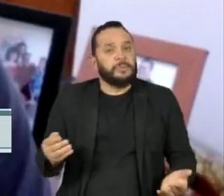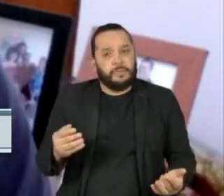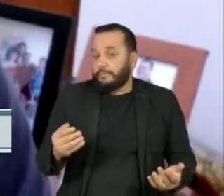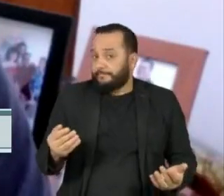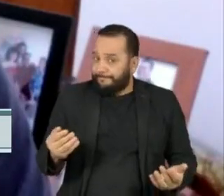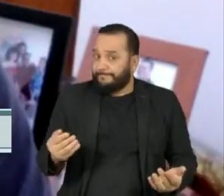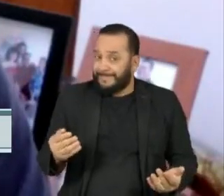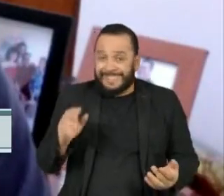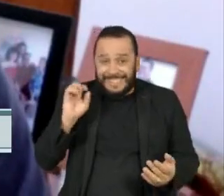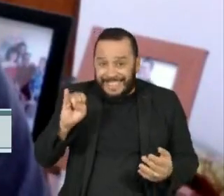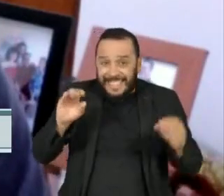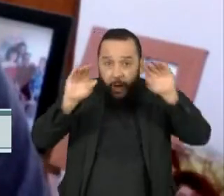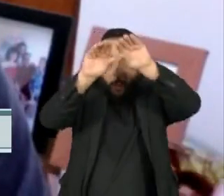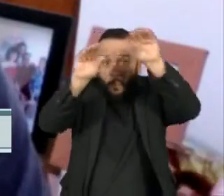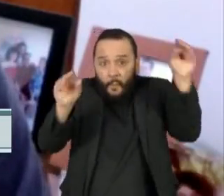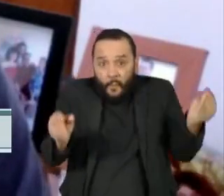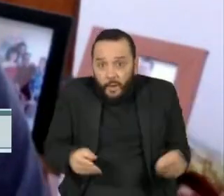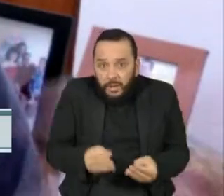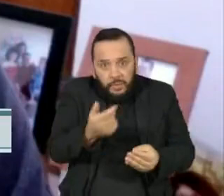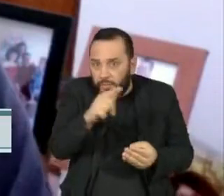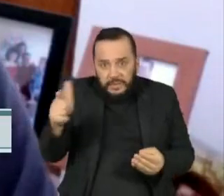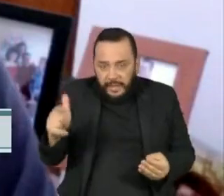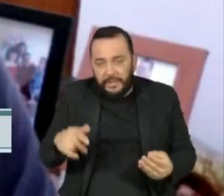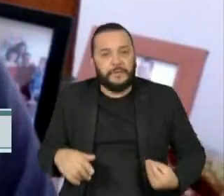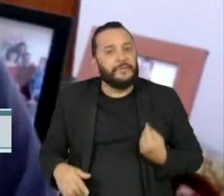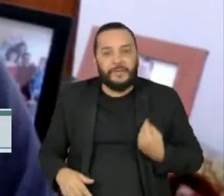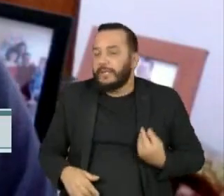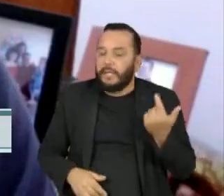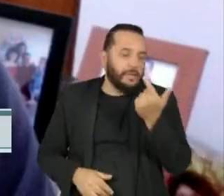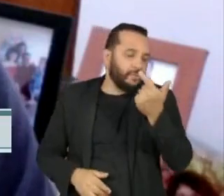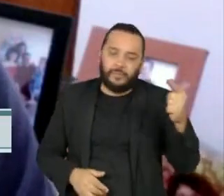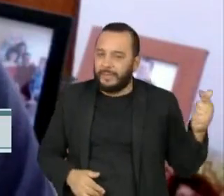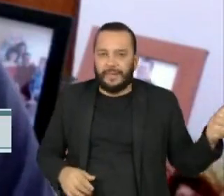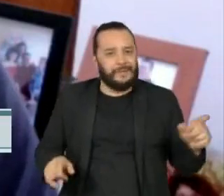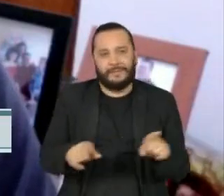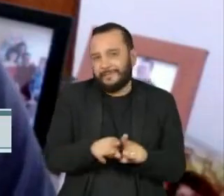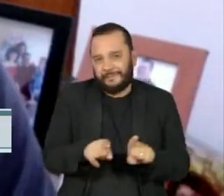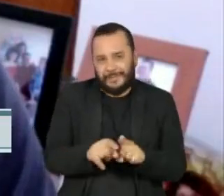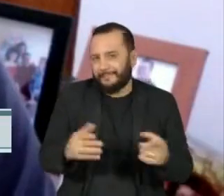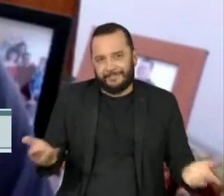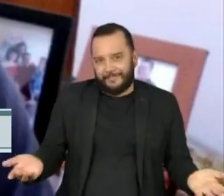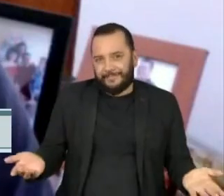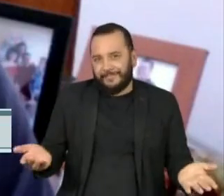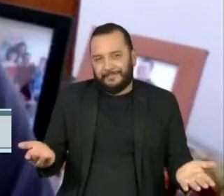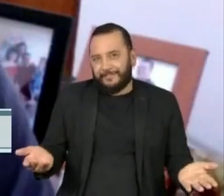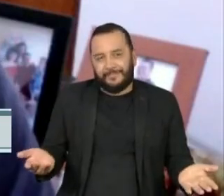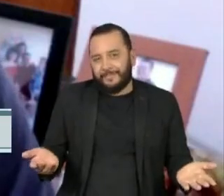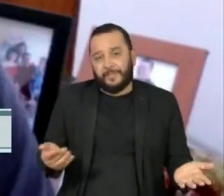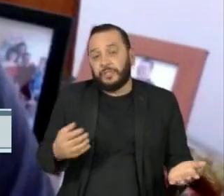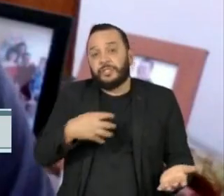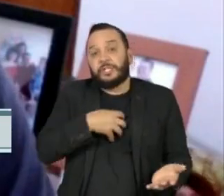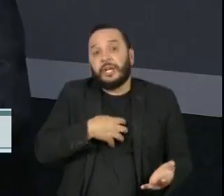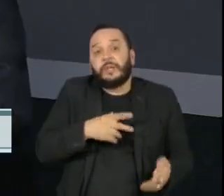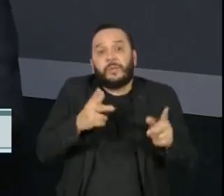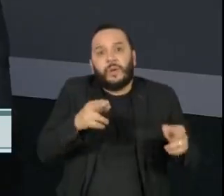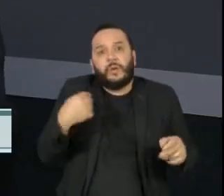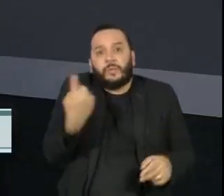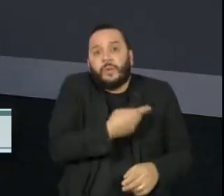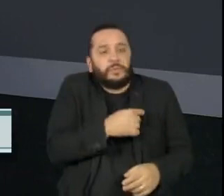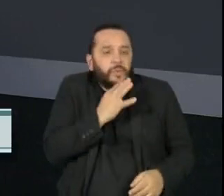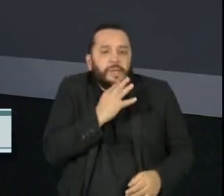né então sem camadas de ozônio não tem vida na superfície do planeta pelo menos na forma que a gente conhece